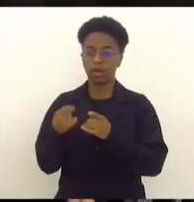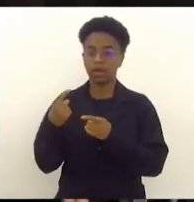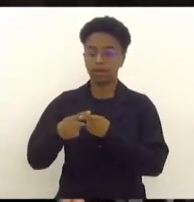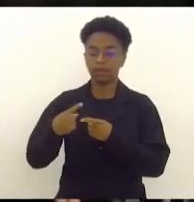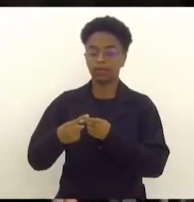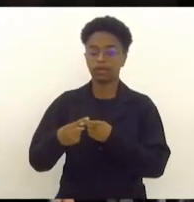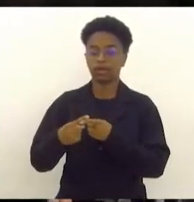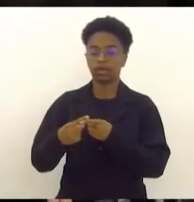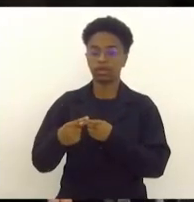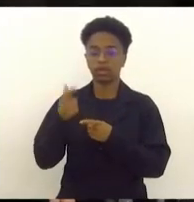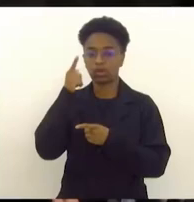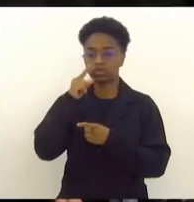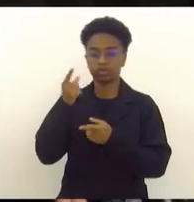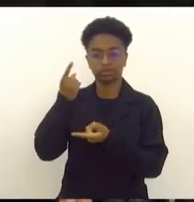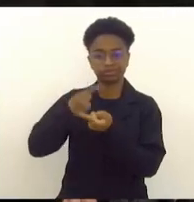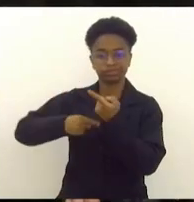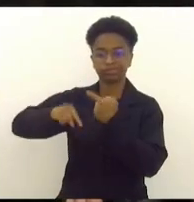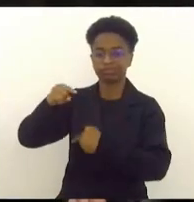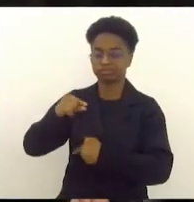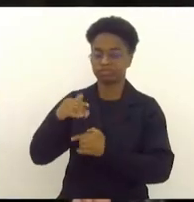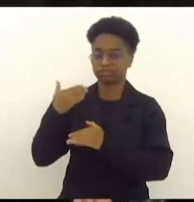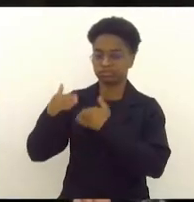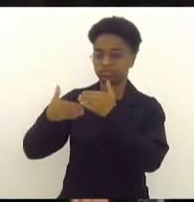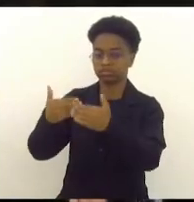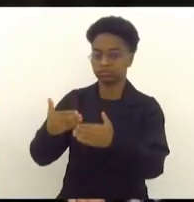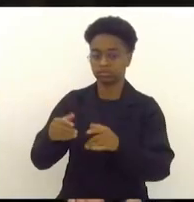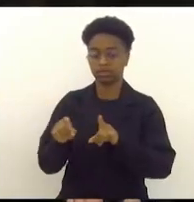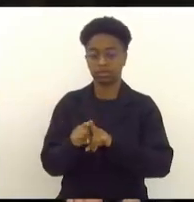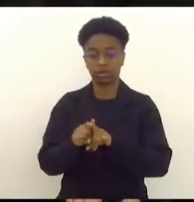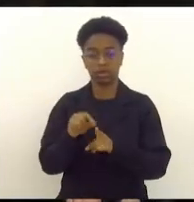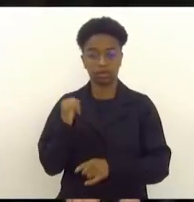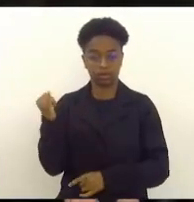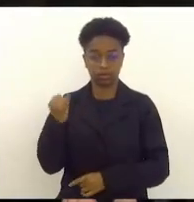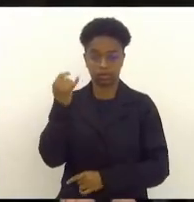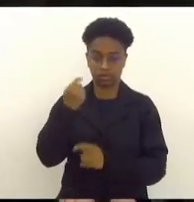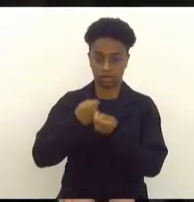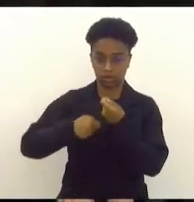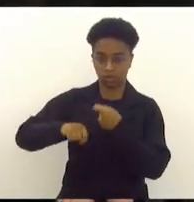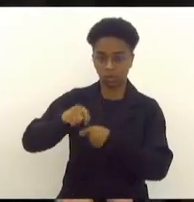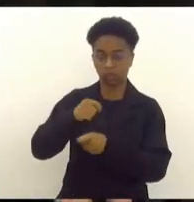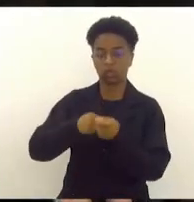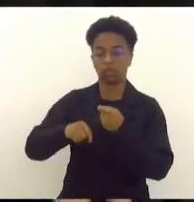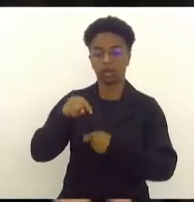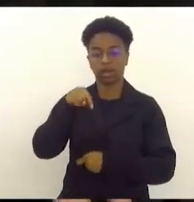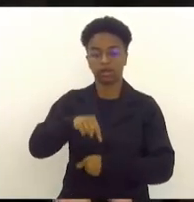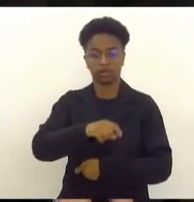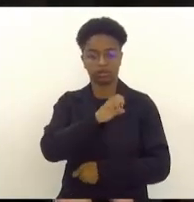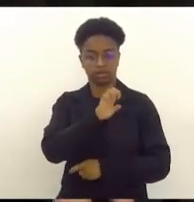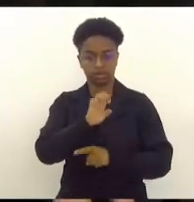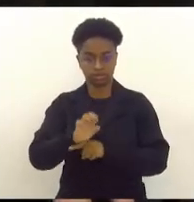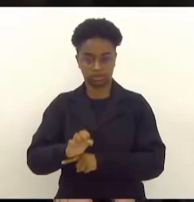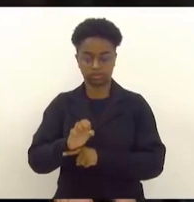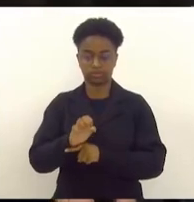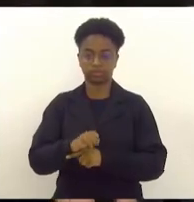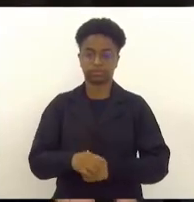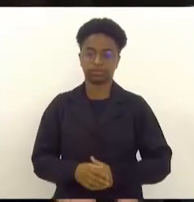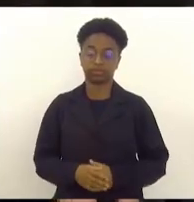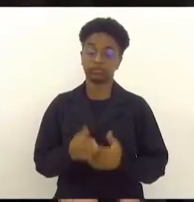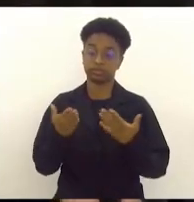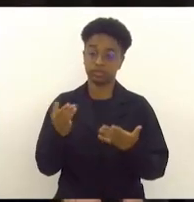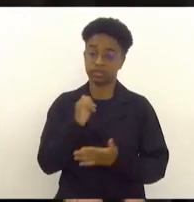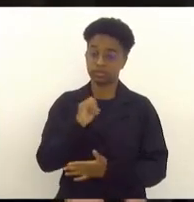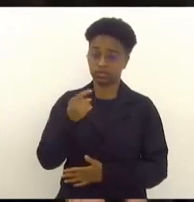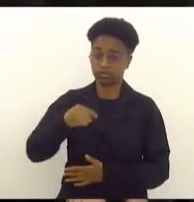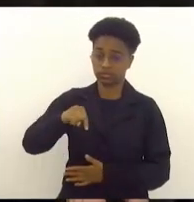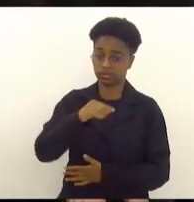ser alavancada ainda mais como uma importante economia do nosso Estado então quem não pode